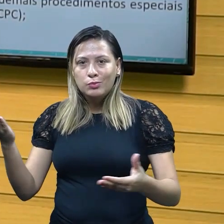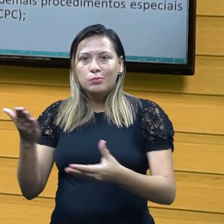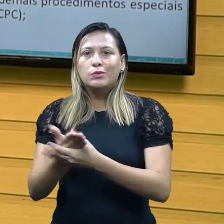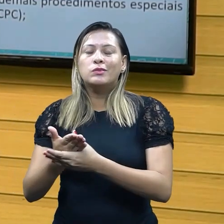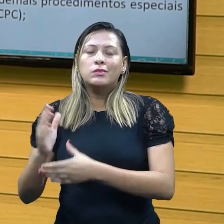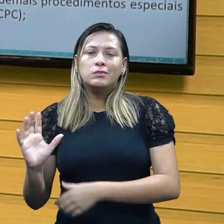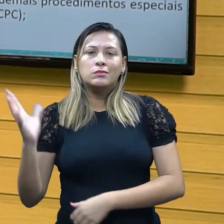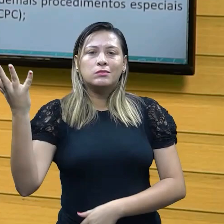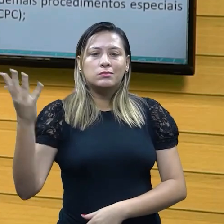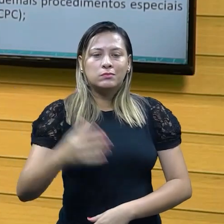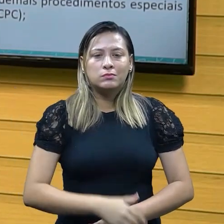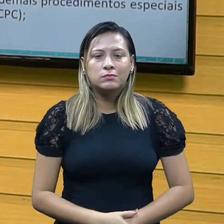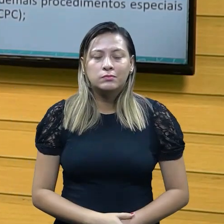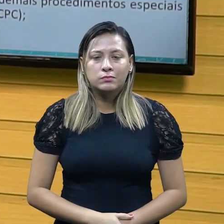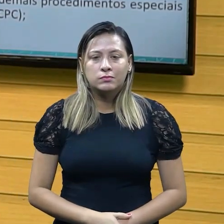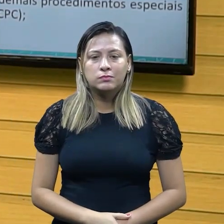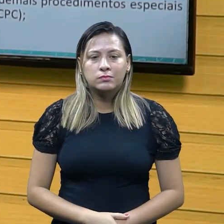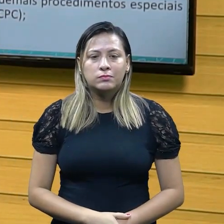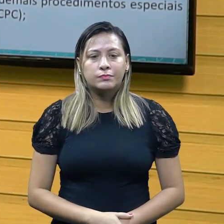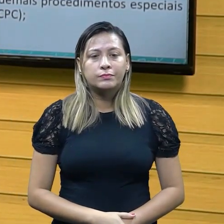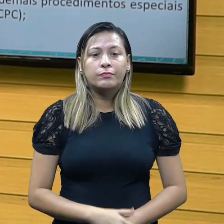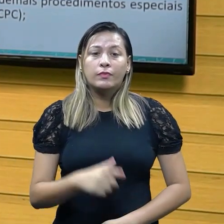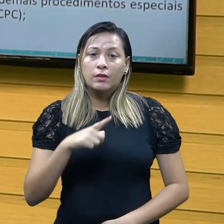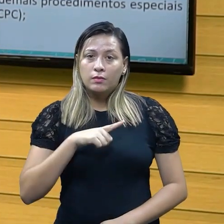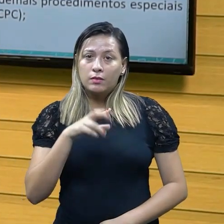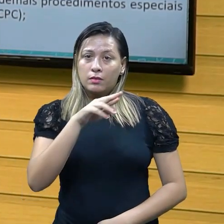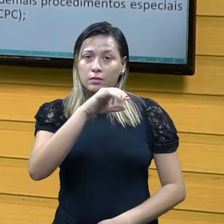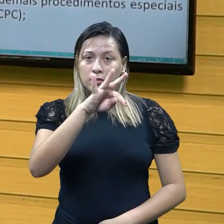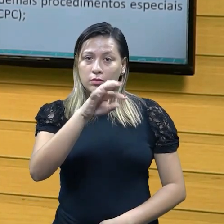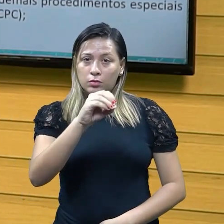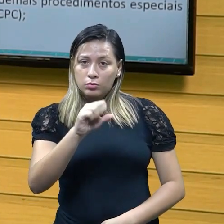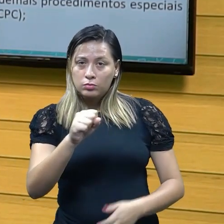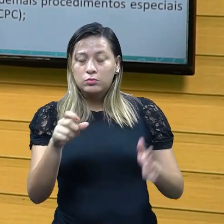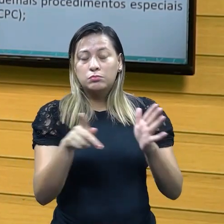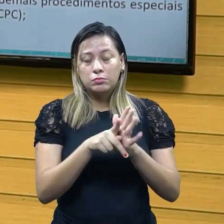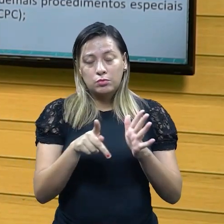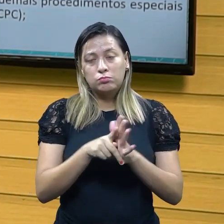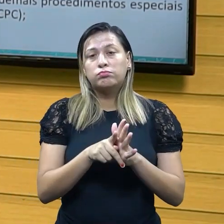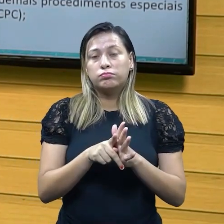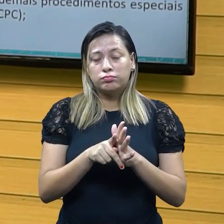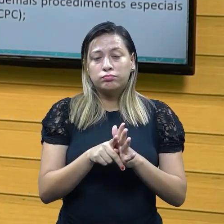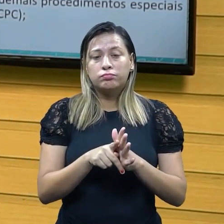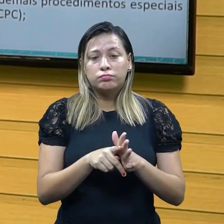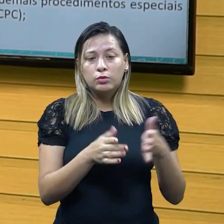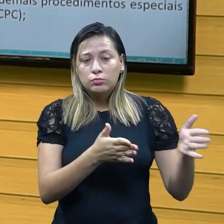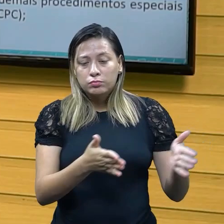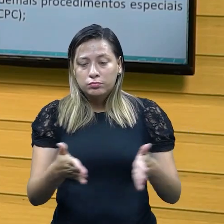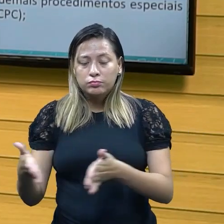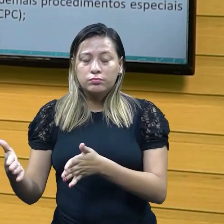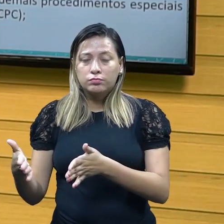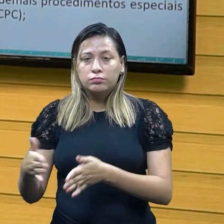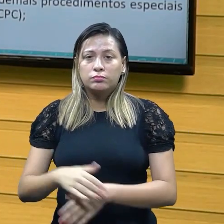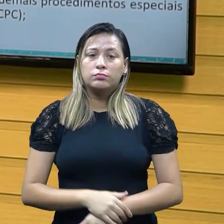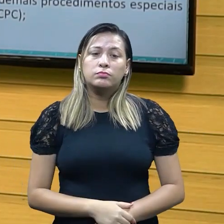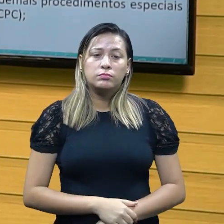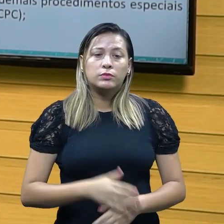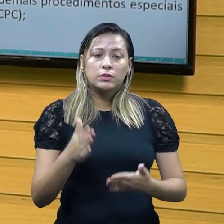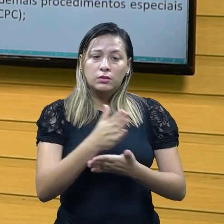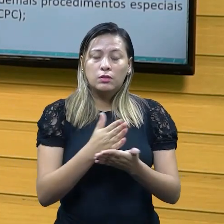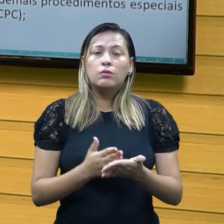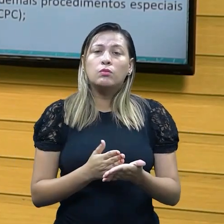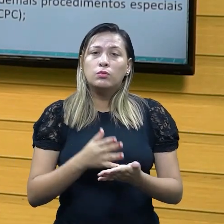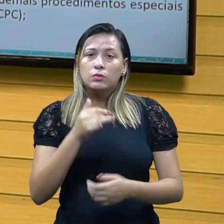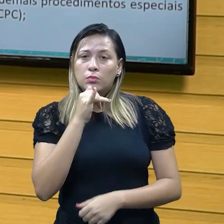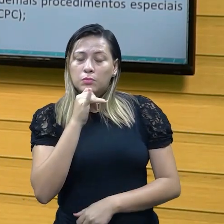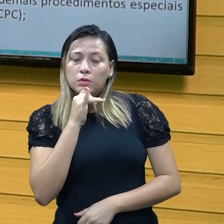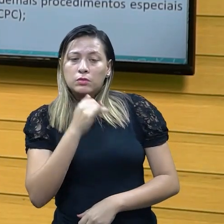Você tem os procedimentos que são os ritos procedimentais, e aí você tem alguns ritos que, de fato, o Código de Processo Civil ele